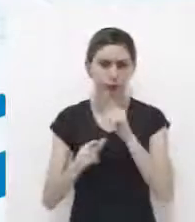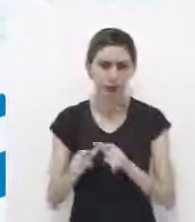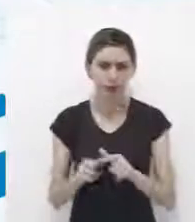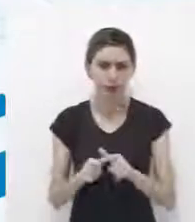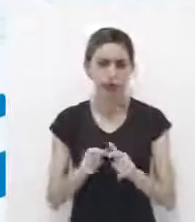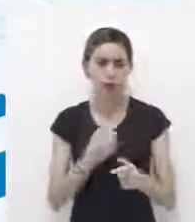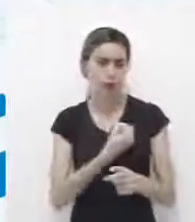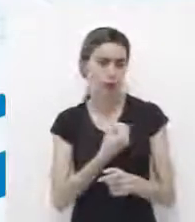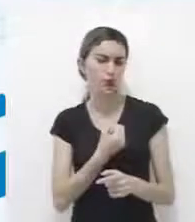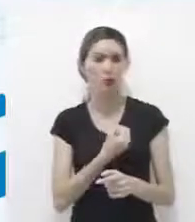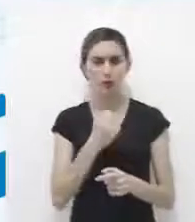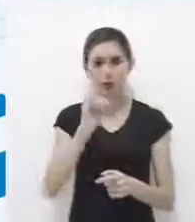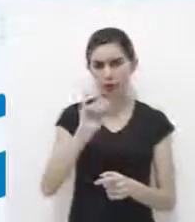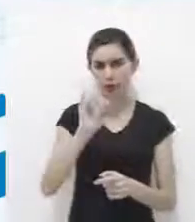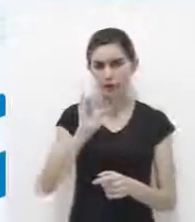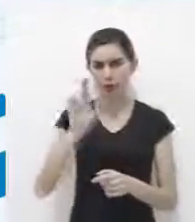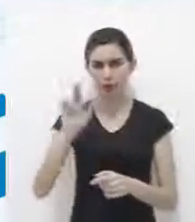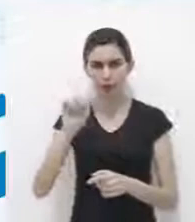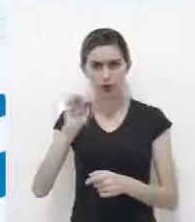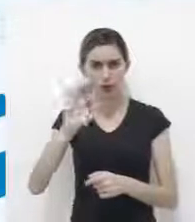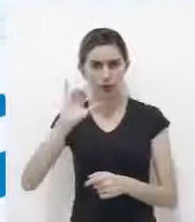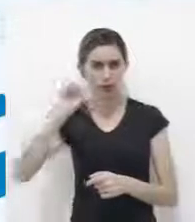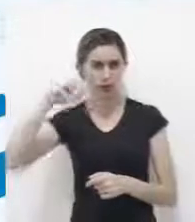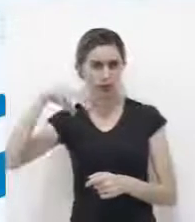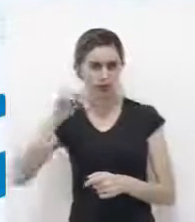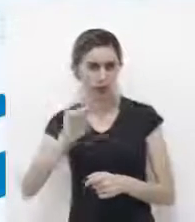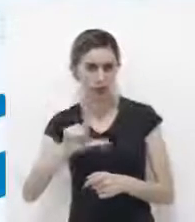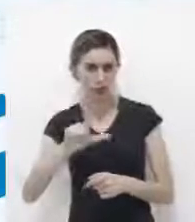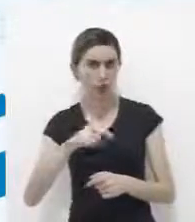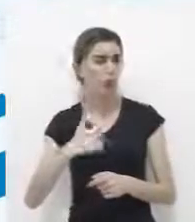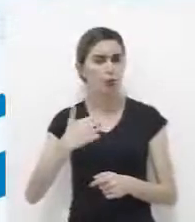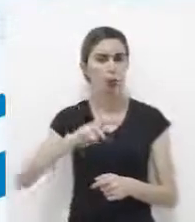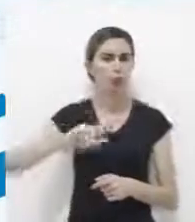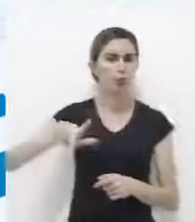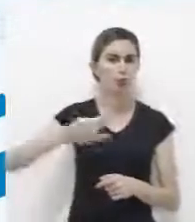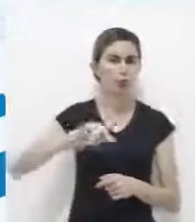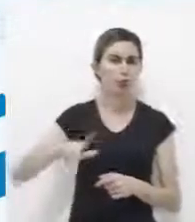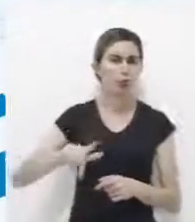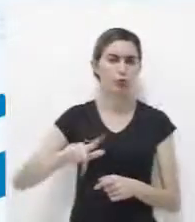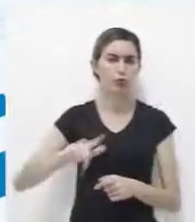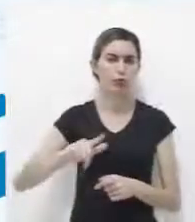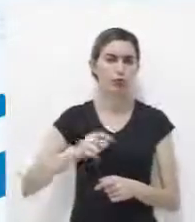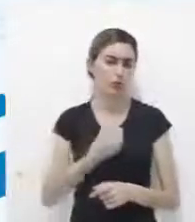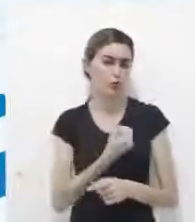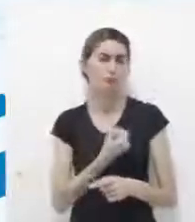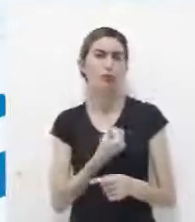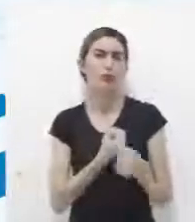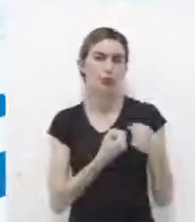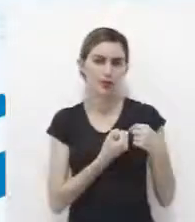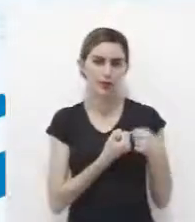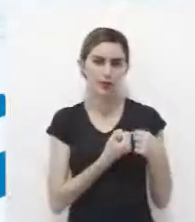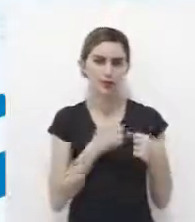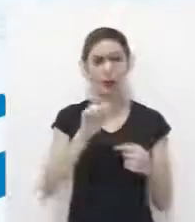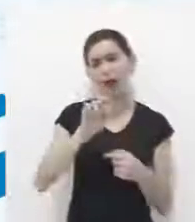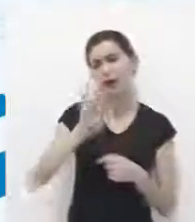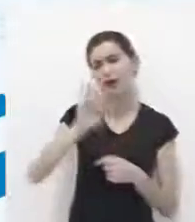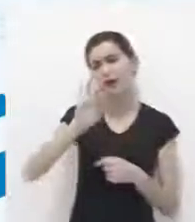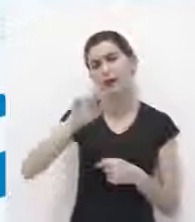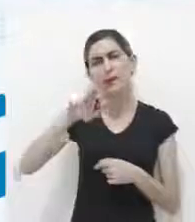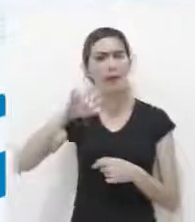da obtenção de um número irracional, como a gente tem batido muito papo, não é de ordem